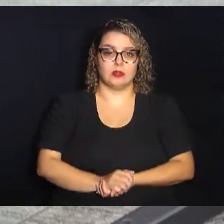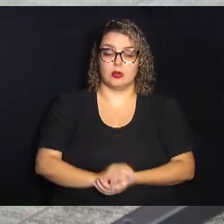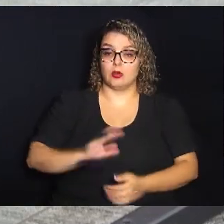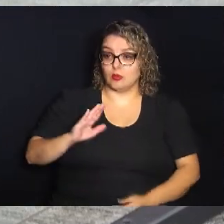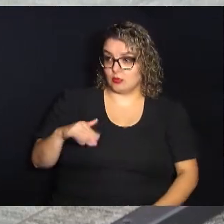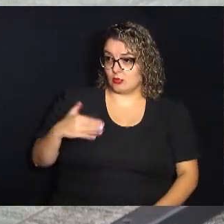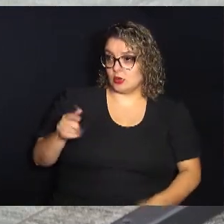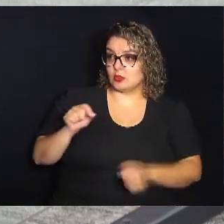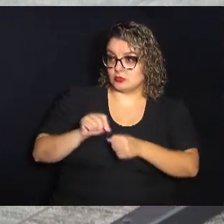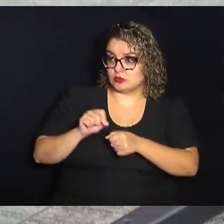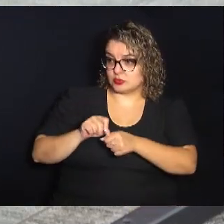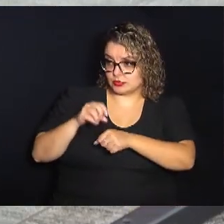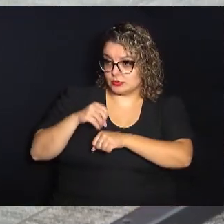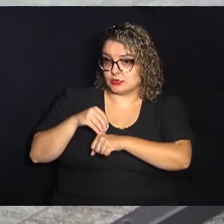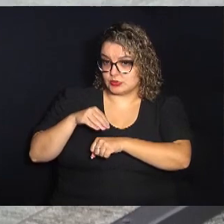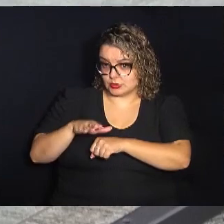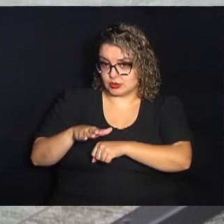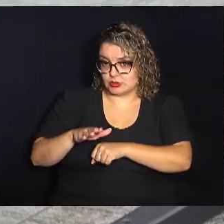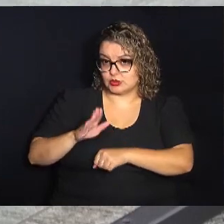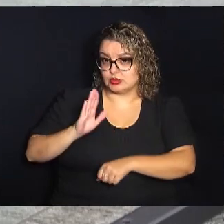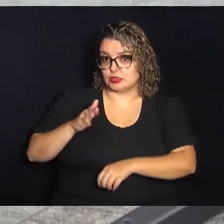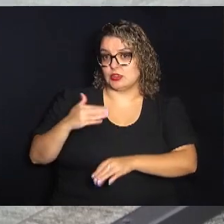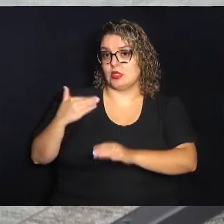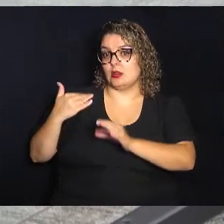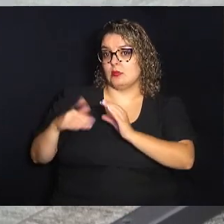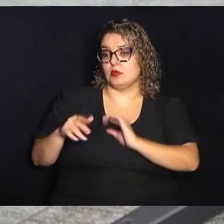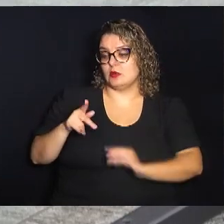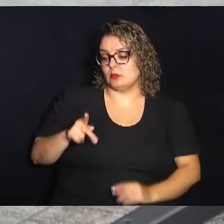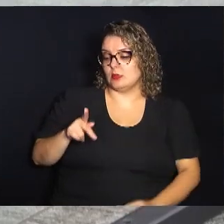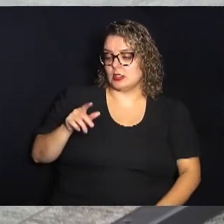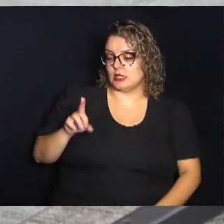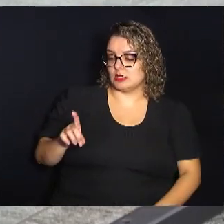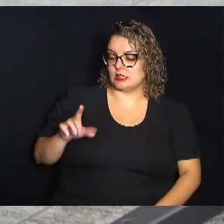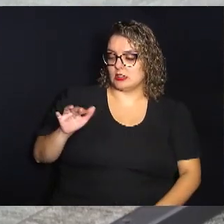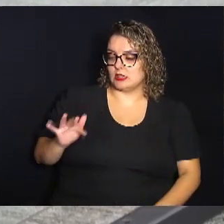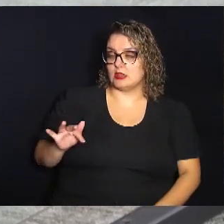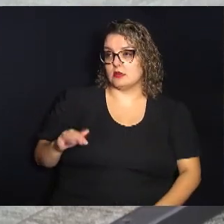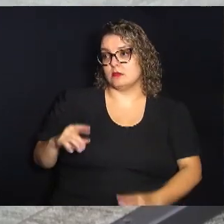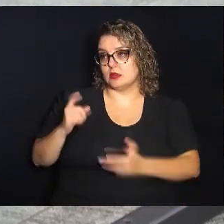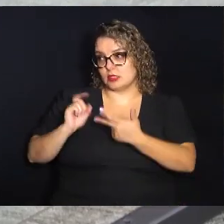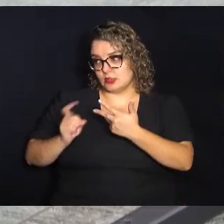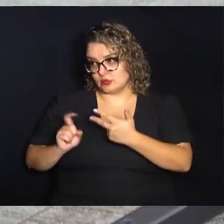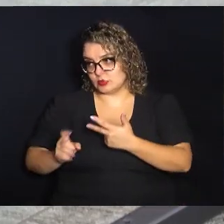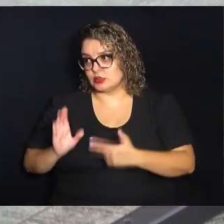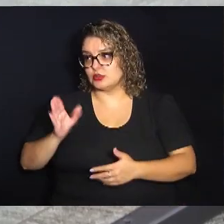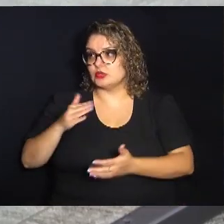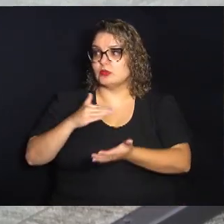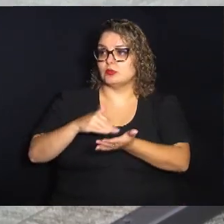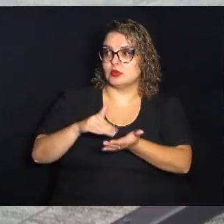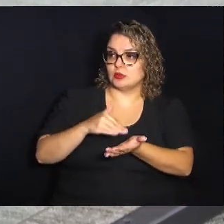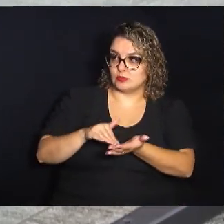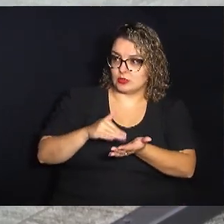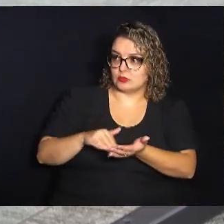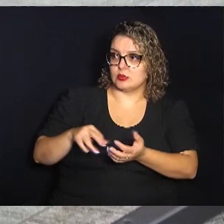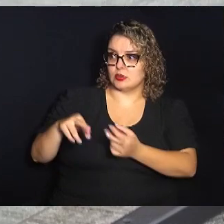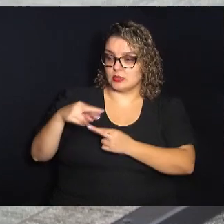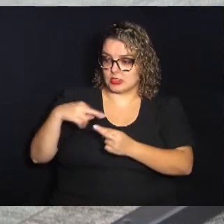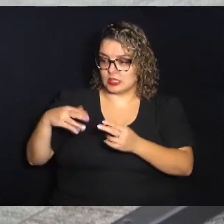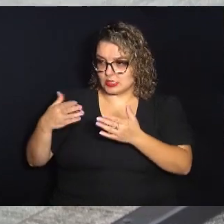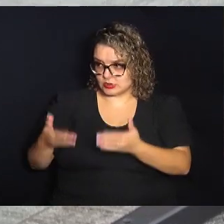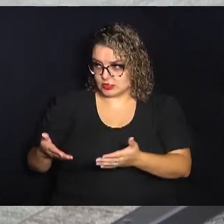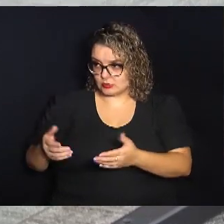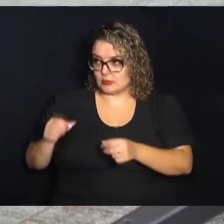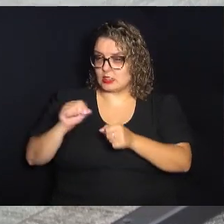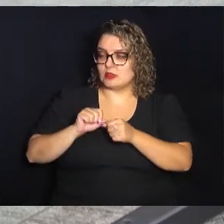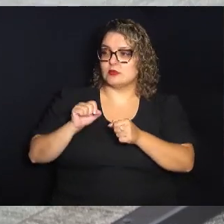A partir do momento que eu fiz a indicação, eu já mandei o PDF para o executivo, já mandei para a secretaria em questão,